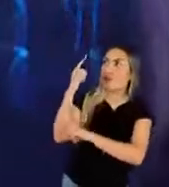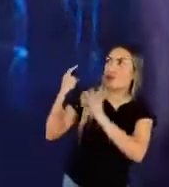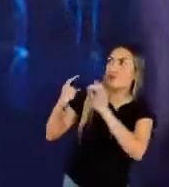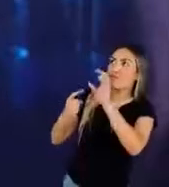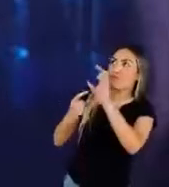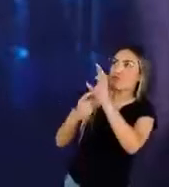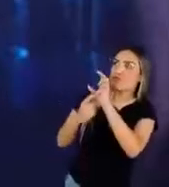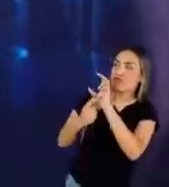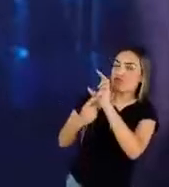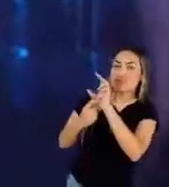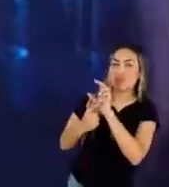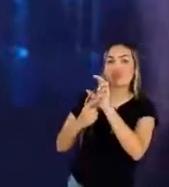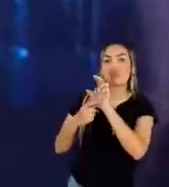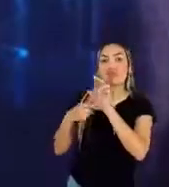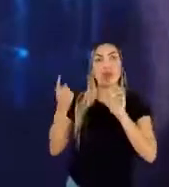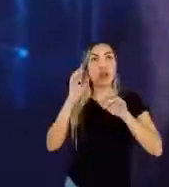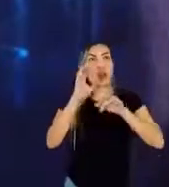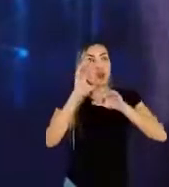no Nordeste